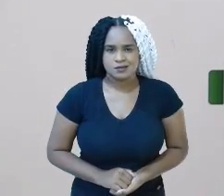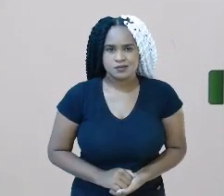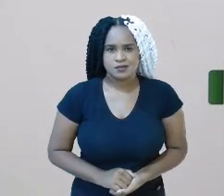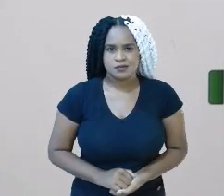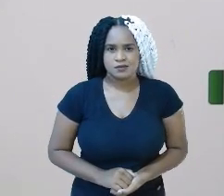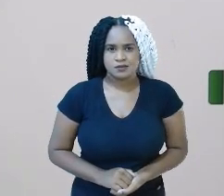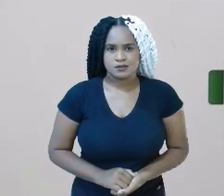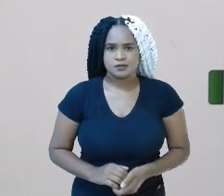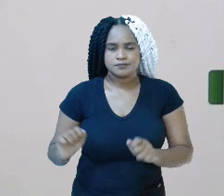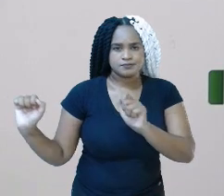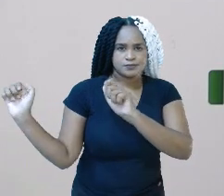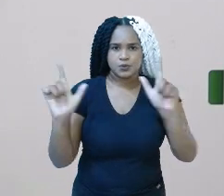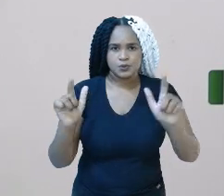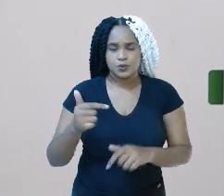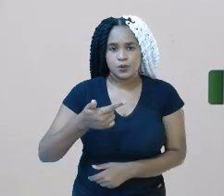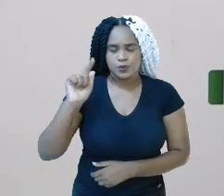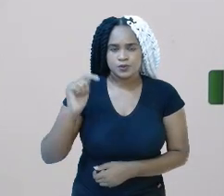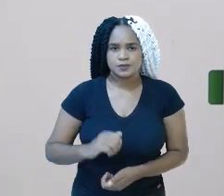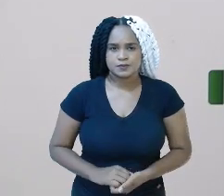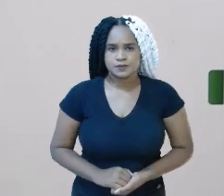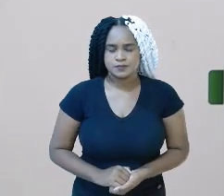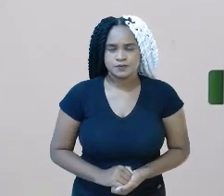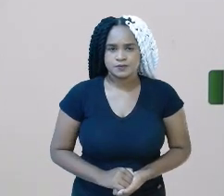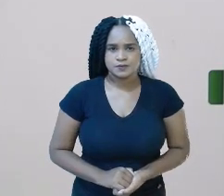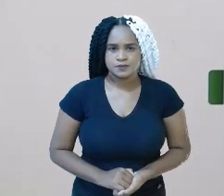quilograma. Vamos para a próxima.